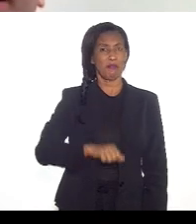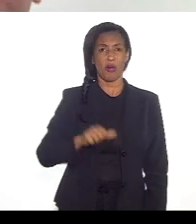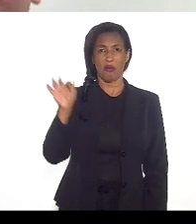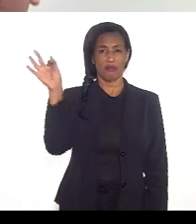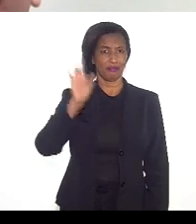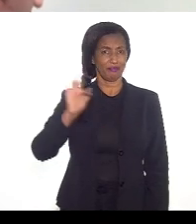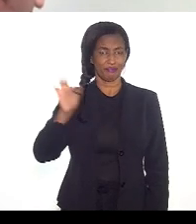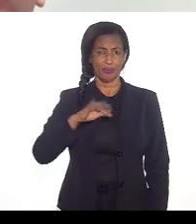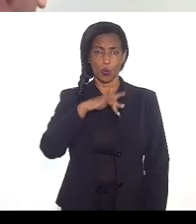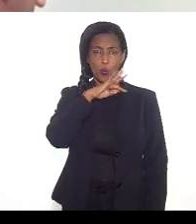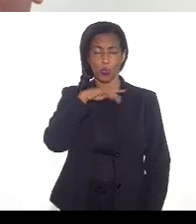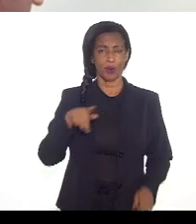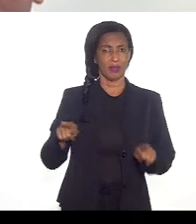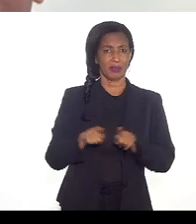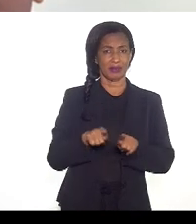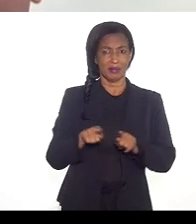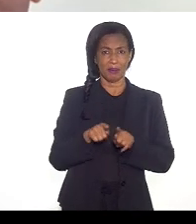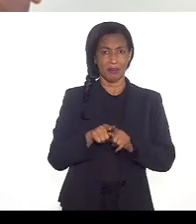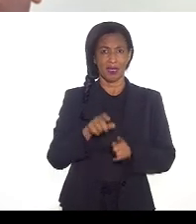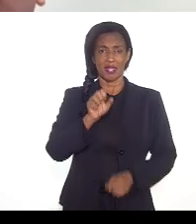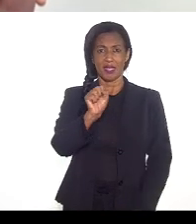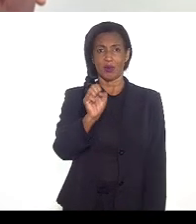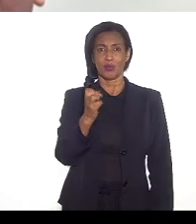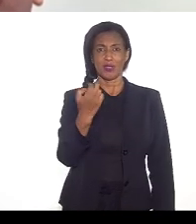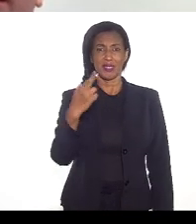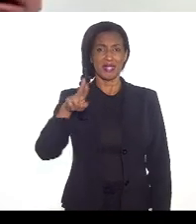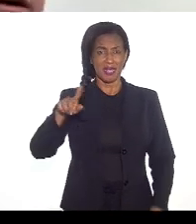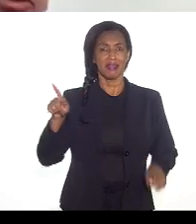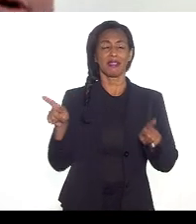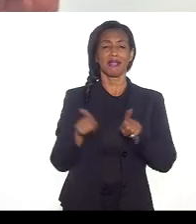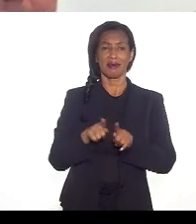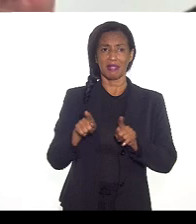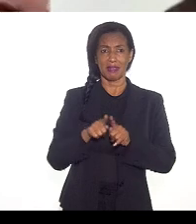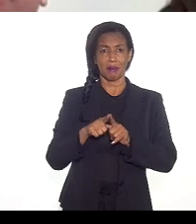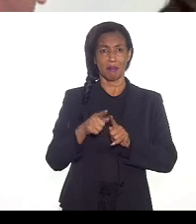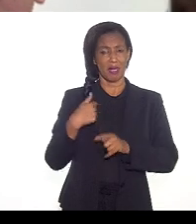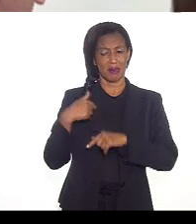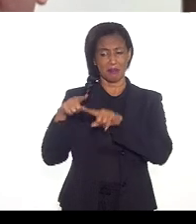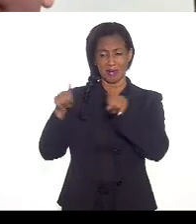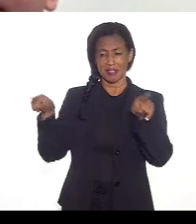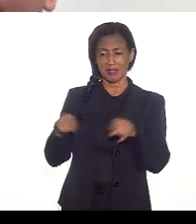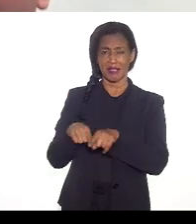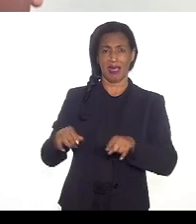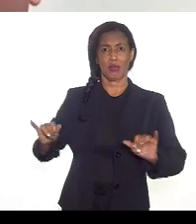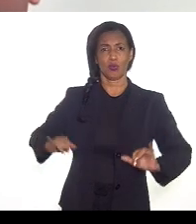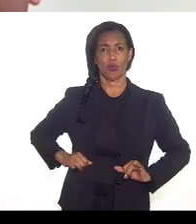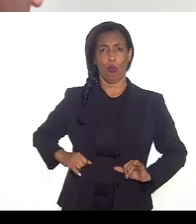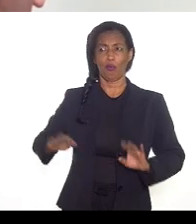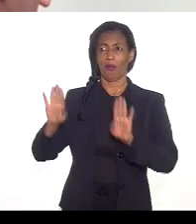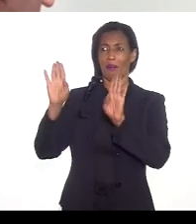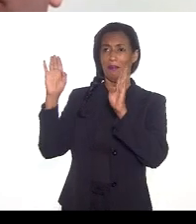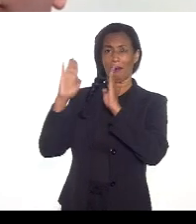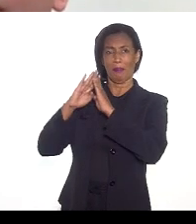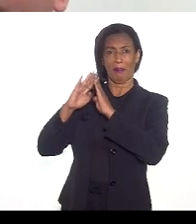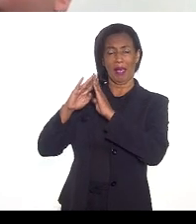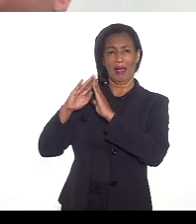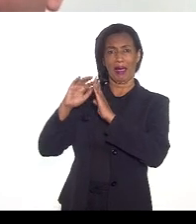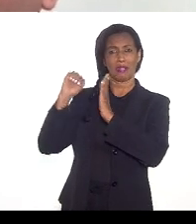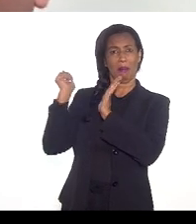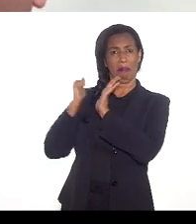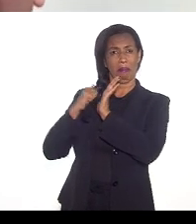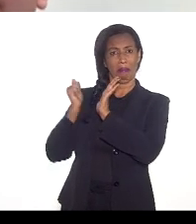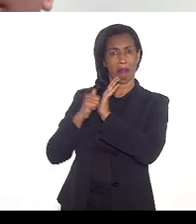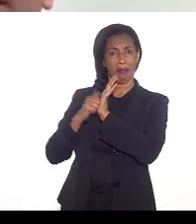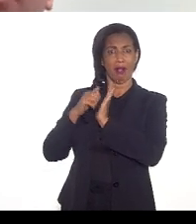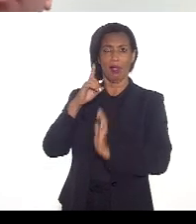também, e o C também é a mesma coisa que eu sofro aqui, no meu gabinete, na minha porta, no gabinete